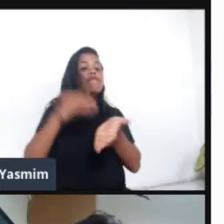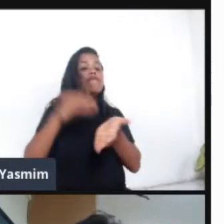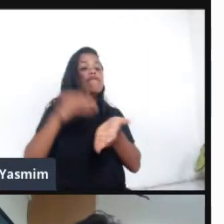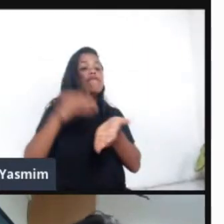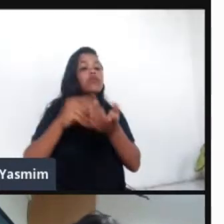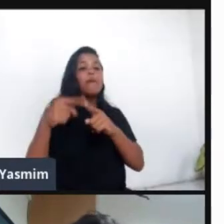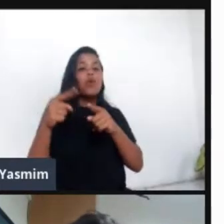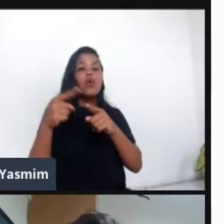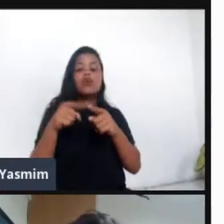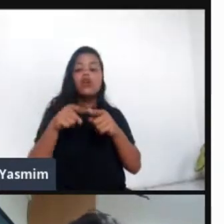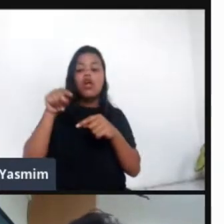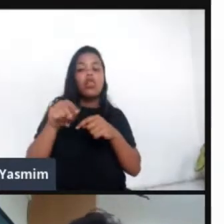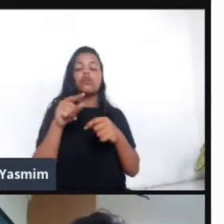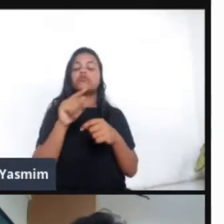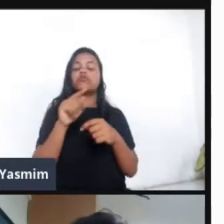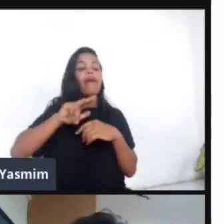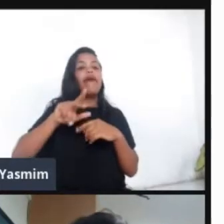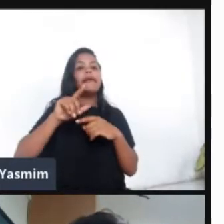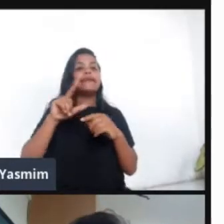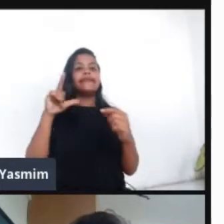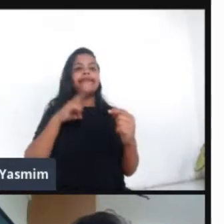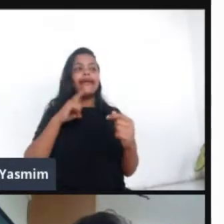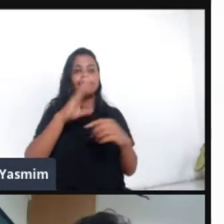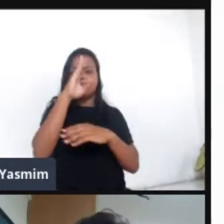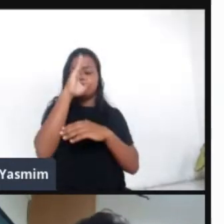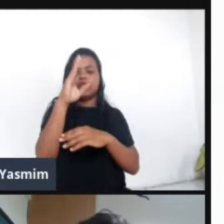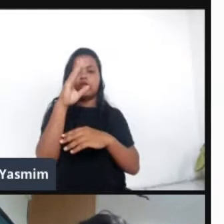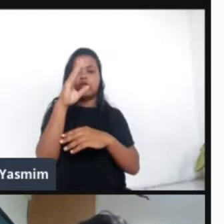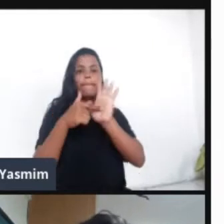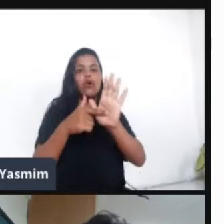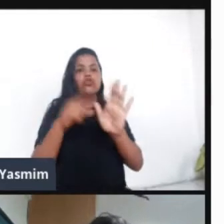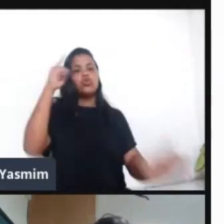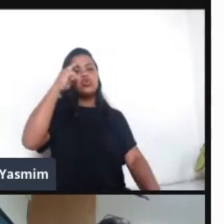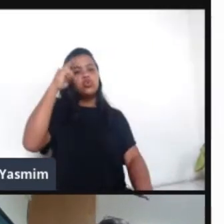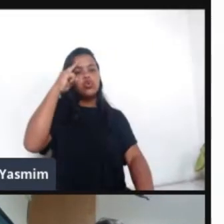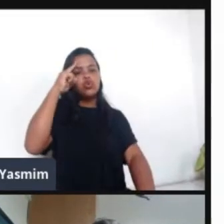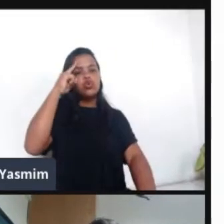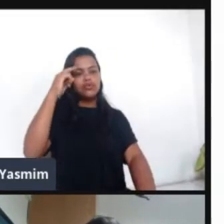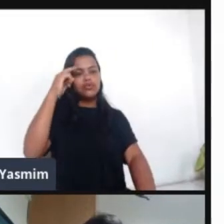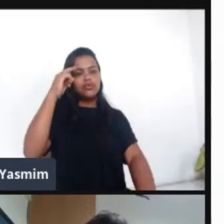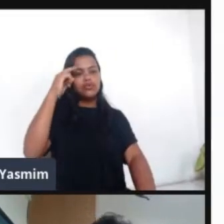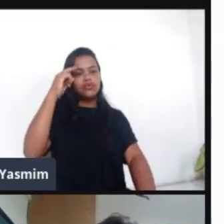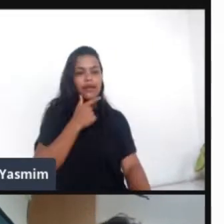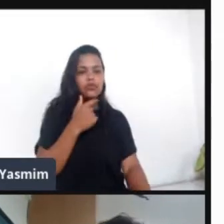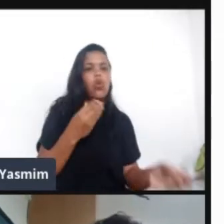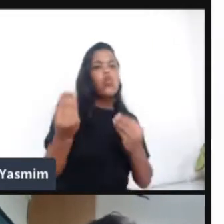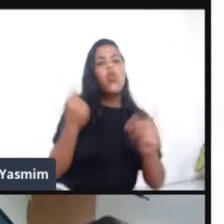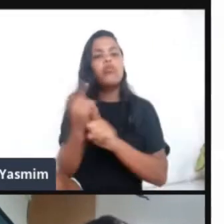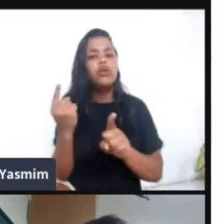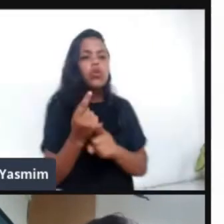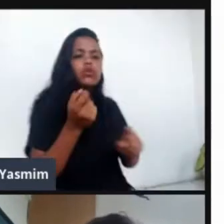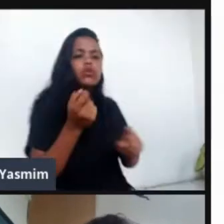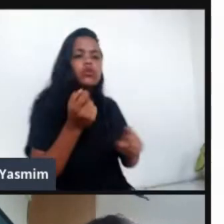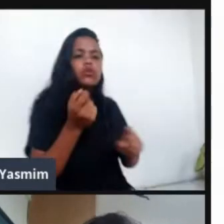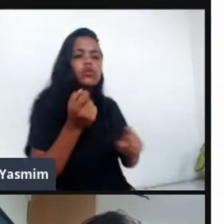você, não estão tão em evidência no cotidiano da gente. Onde a gente vai ter mais informações